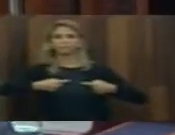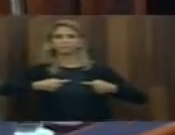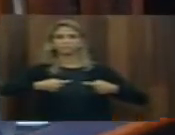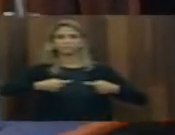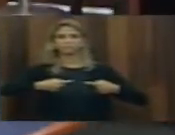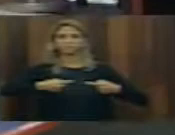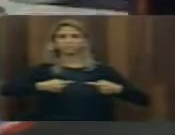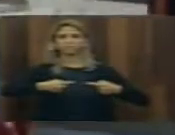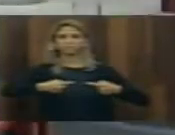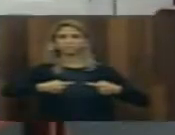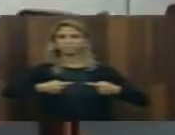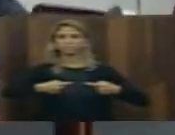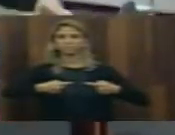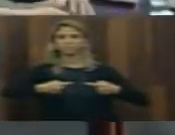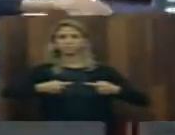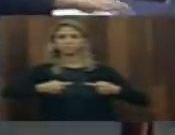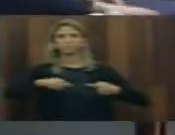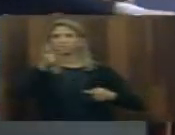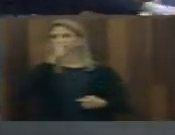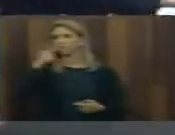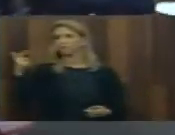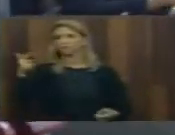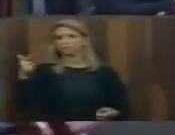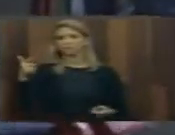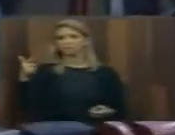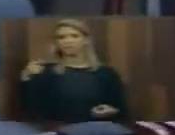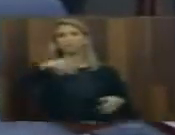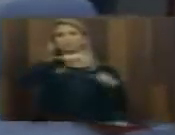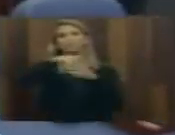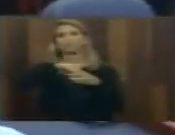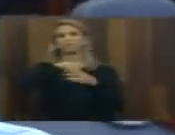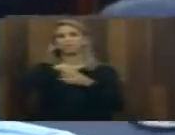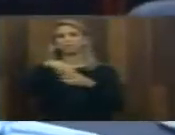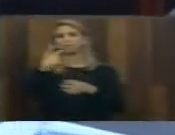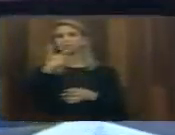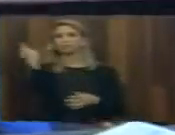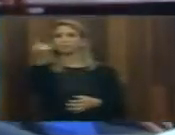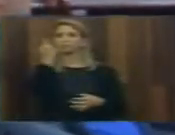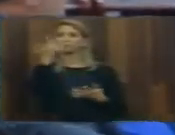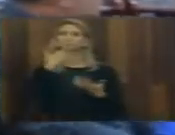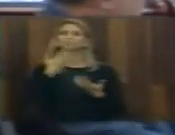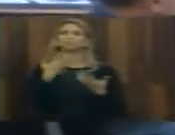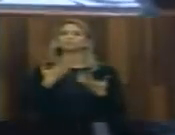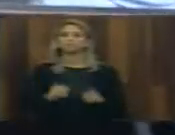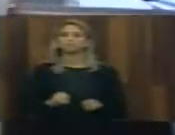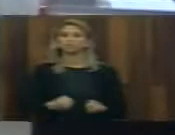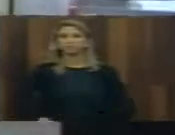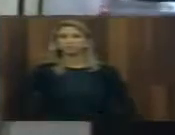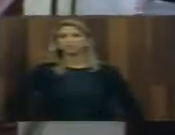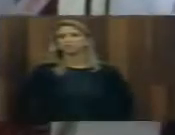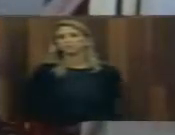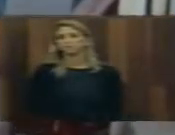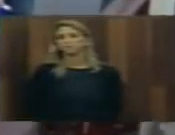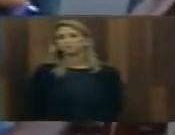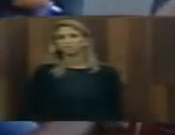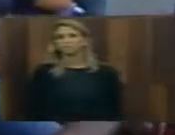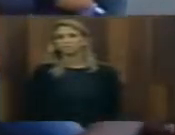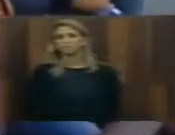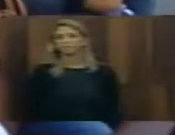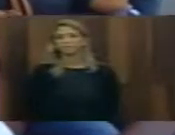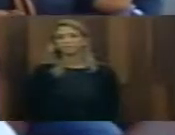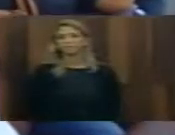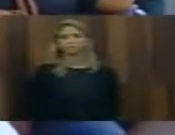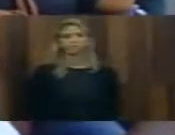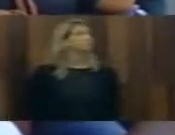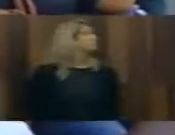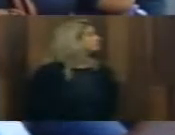a indicação. Não havendo quem queira discutir, em votação, os favoráveis permaneçam como estão, aprovada por unanimidade.